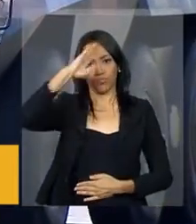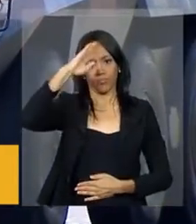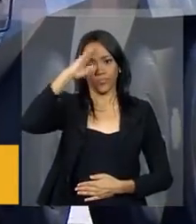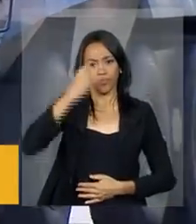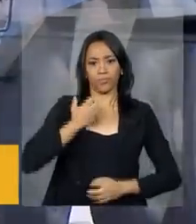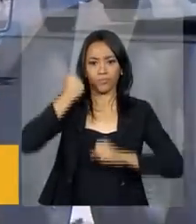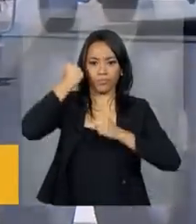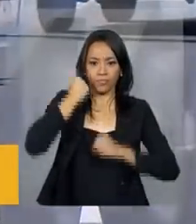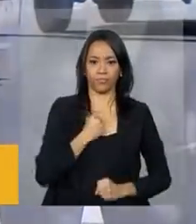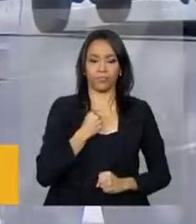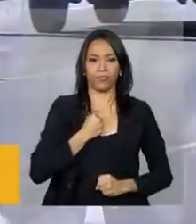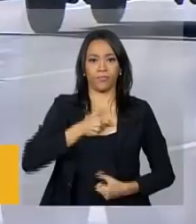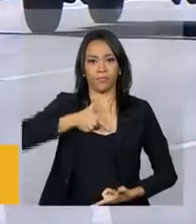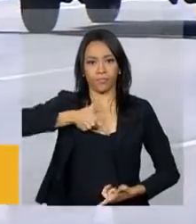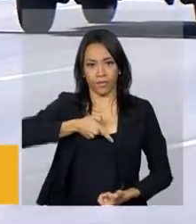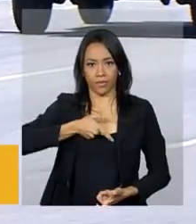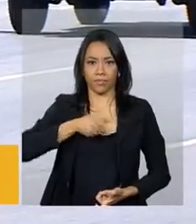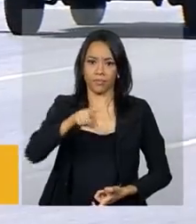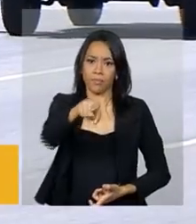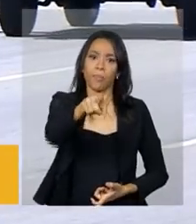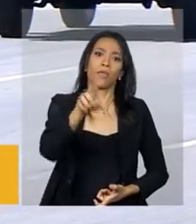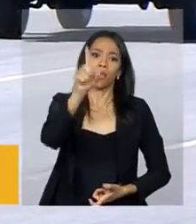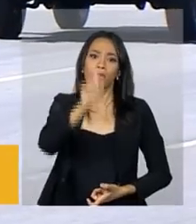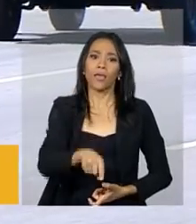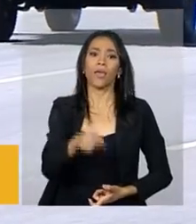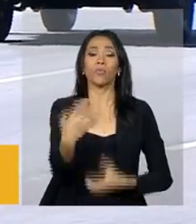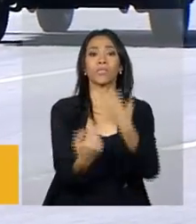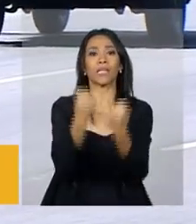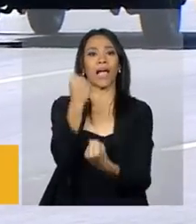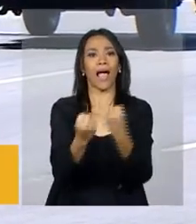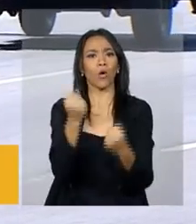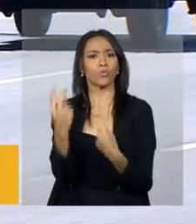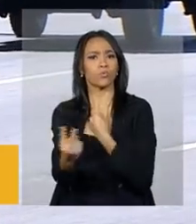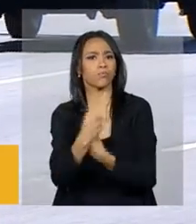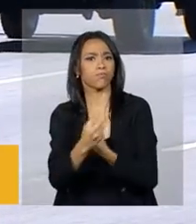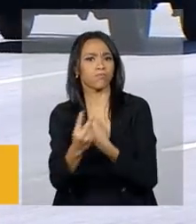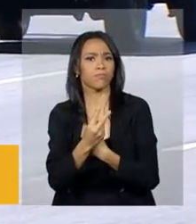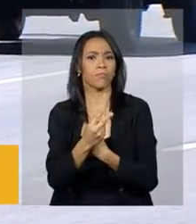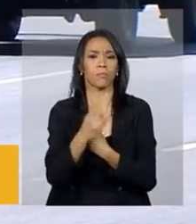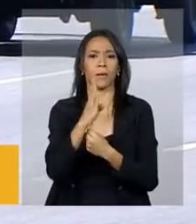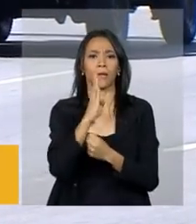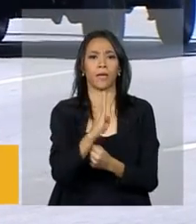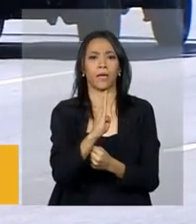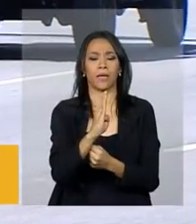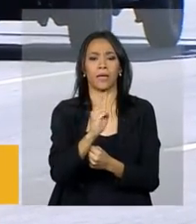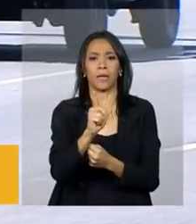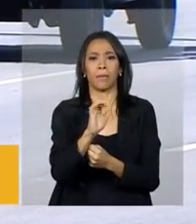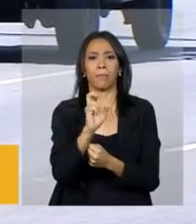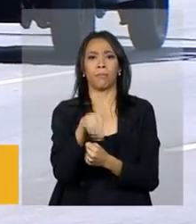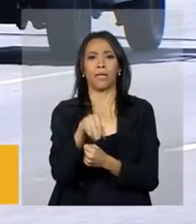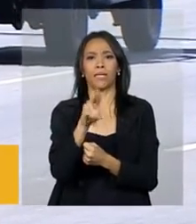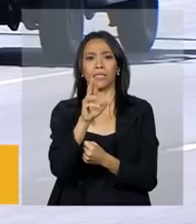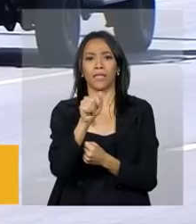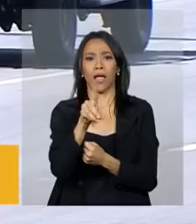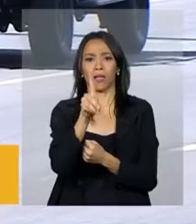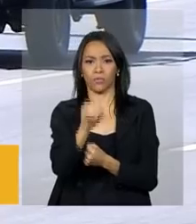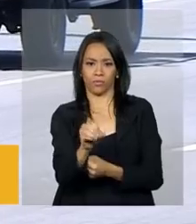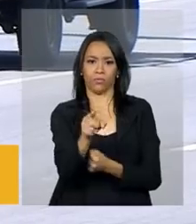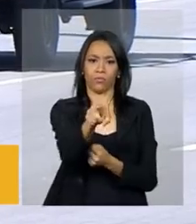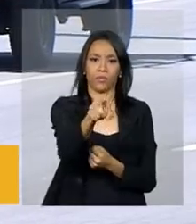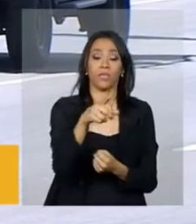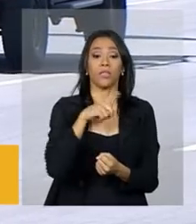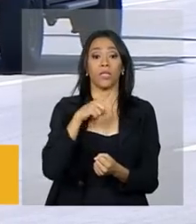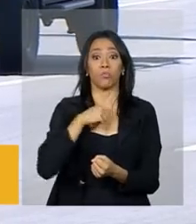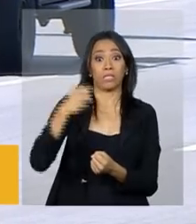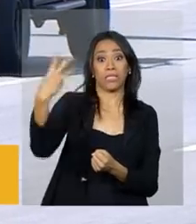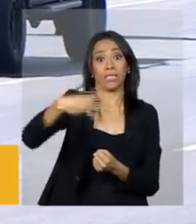tropa motorizada e blindada. Coronel Demucci, quem que está passando agora? Abrindo o desfile, nós temos o 3º Esquadrão